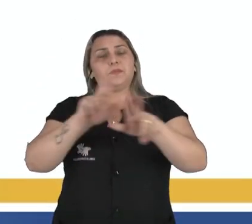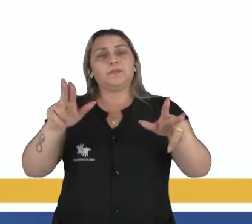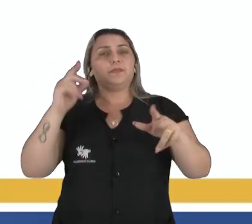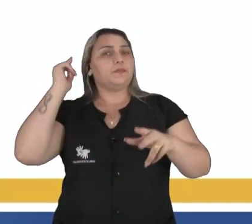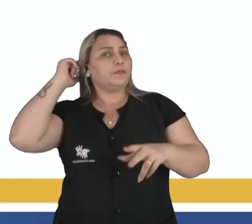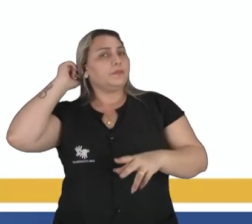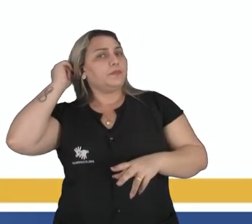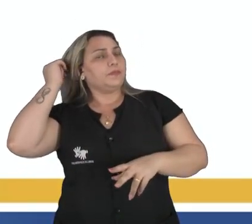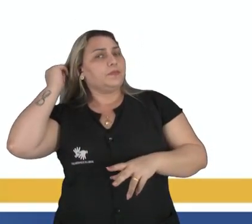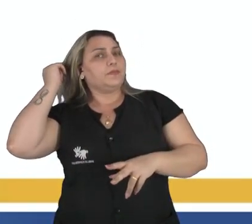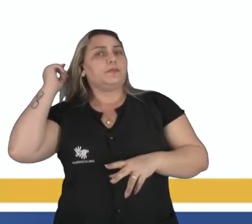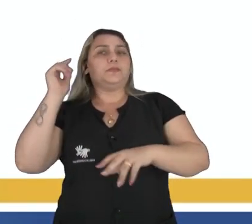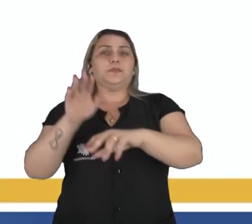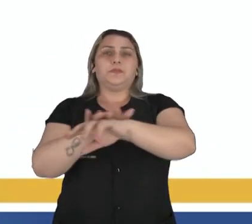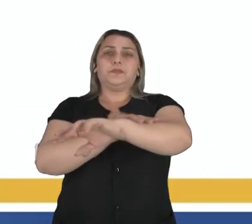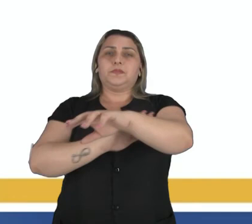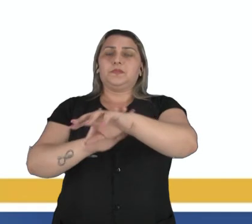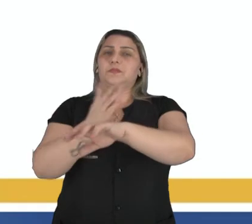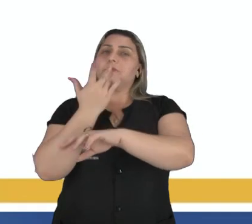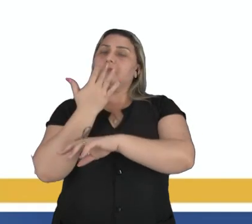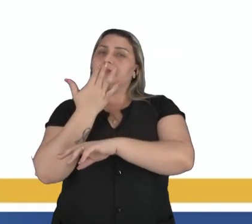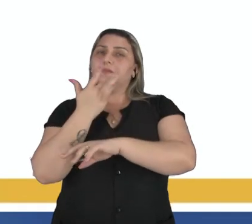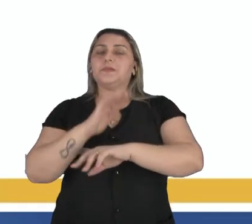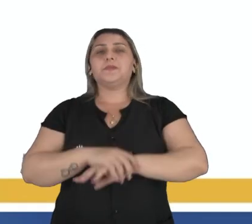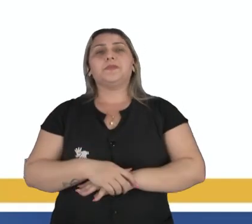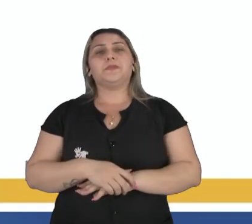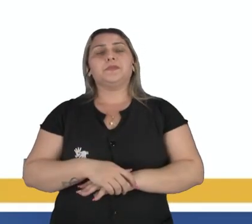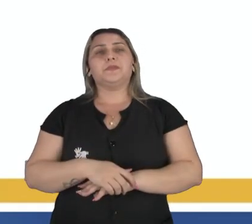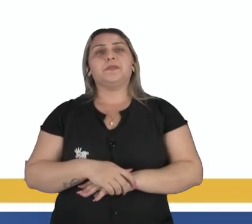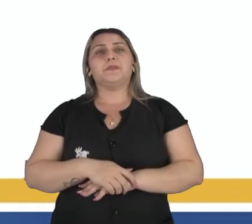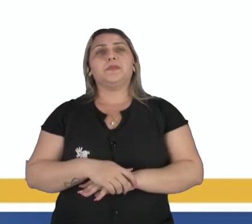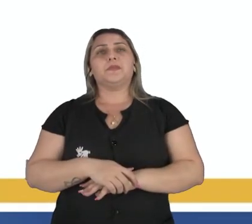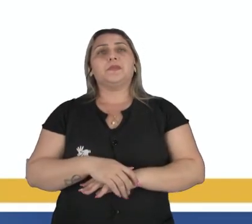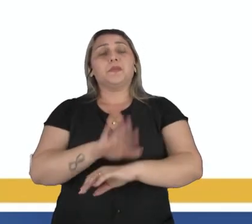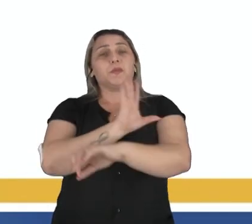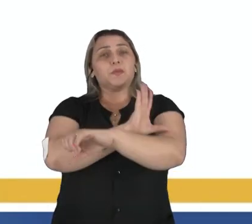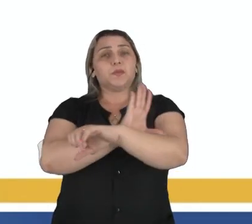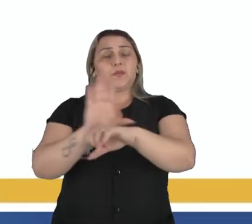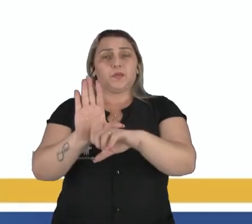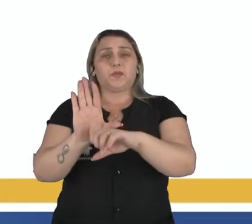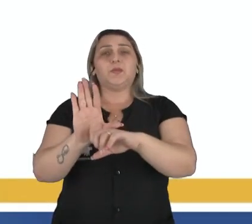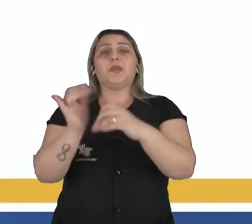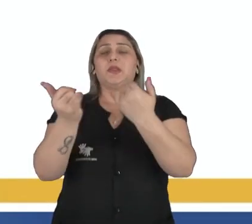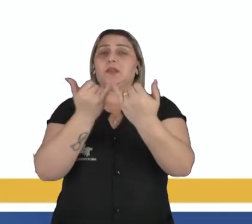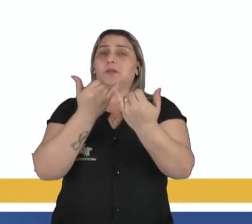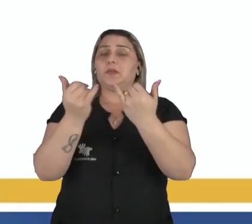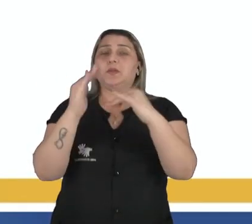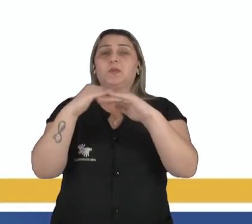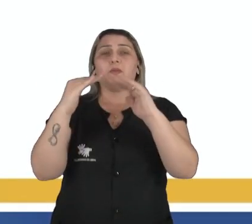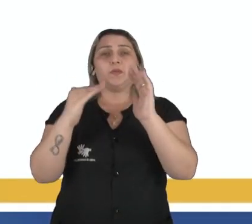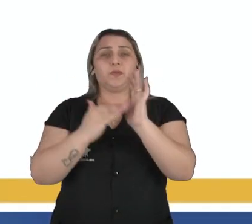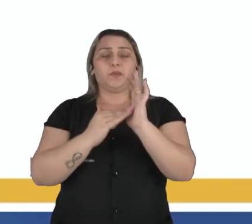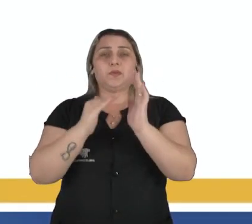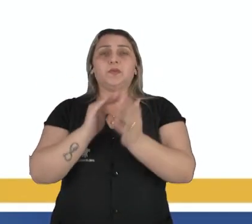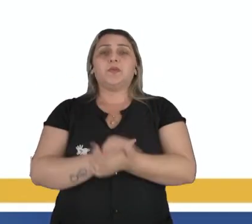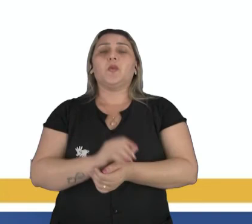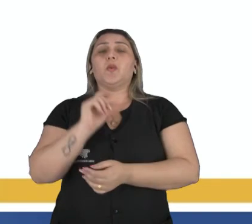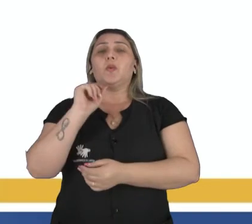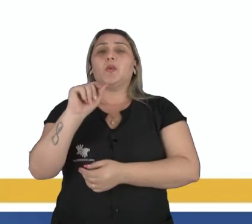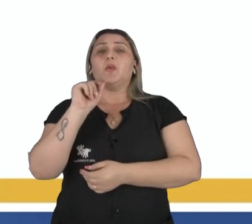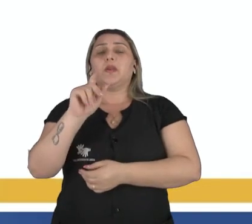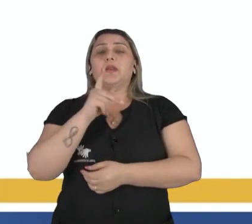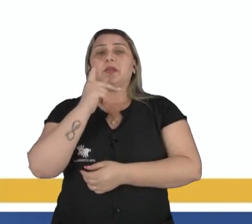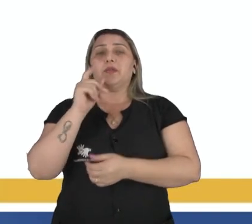diferentes cabelos cor de pele né é traços culturais aí tudo isso gente é